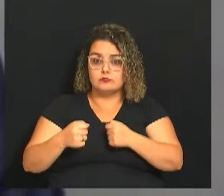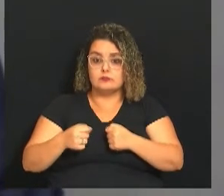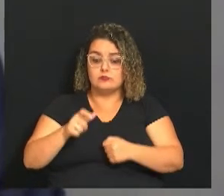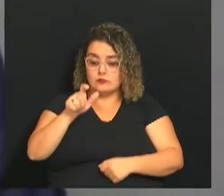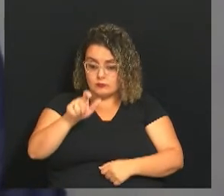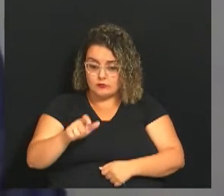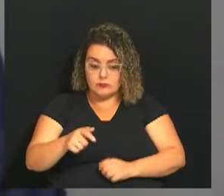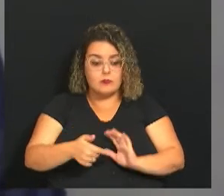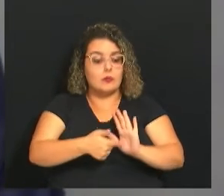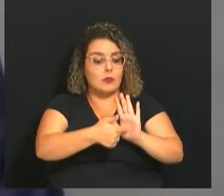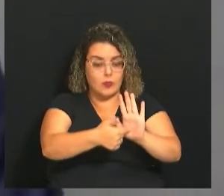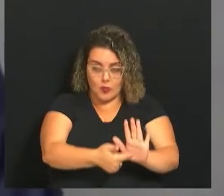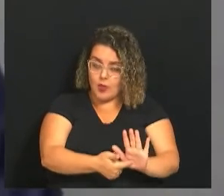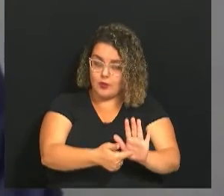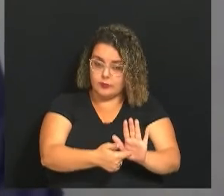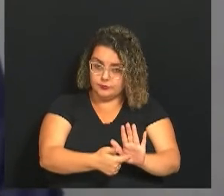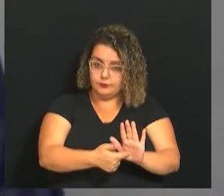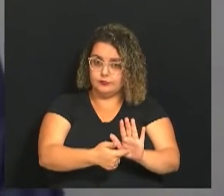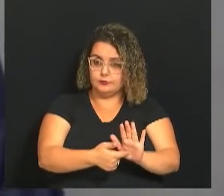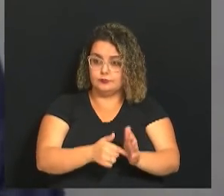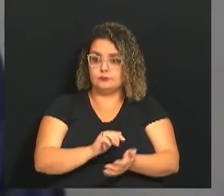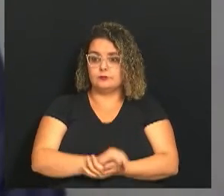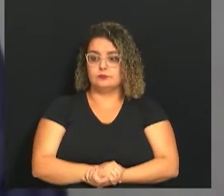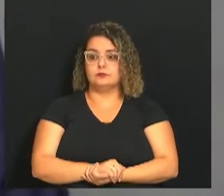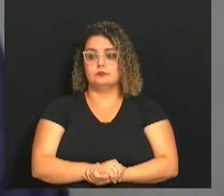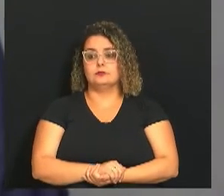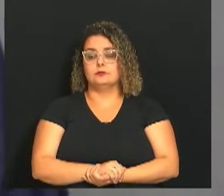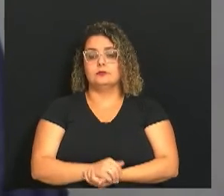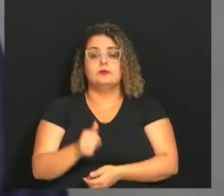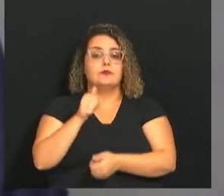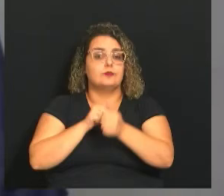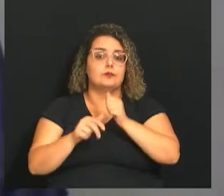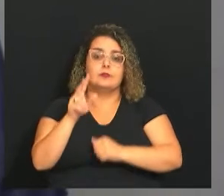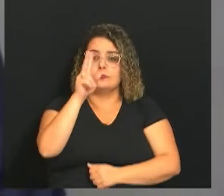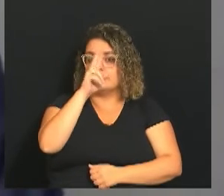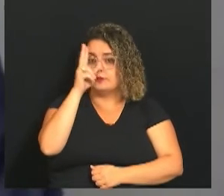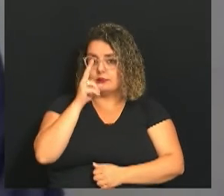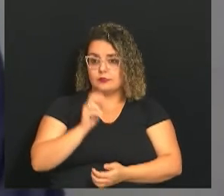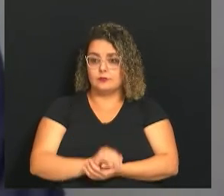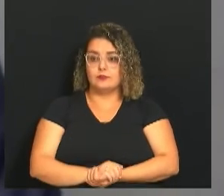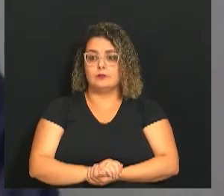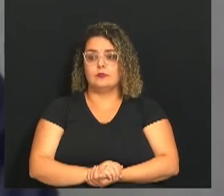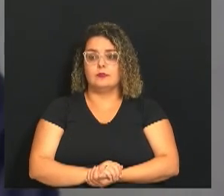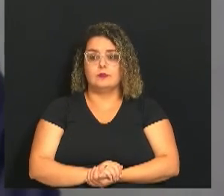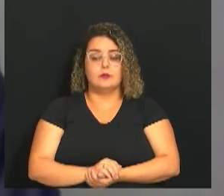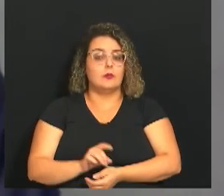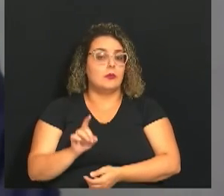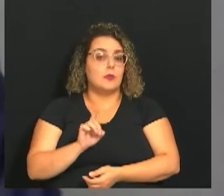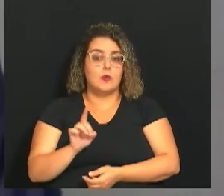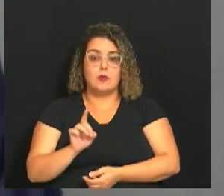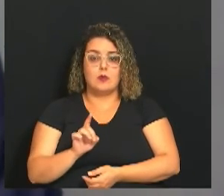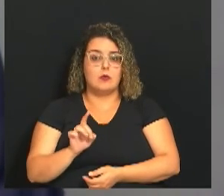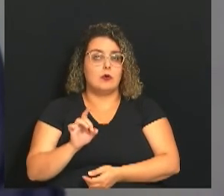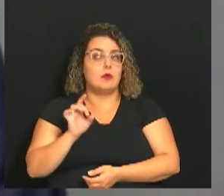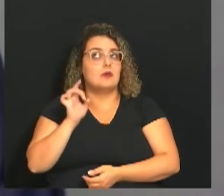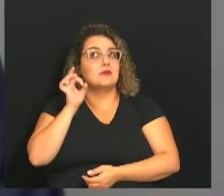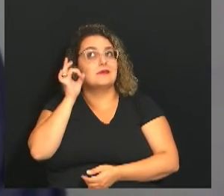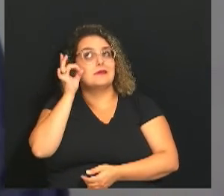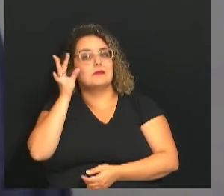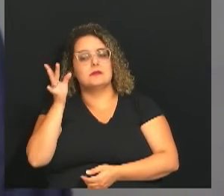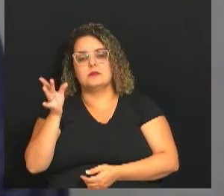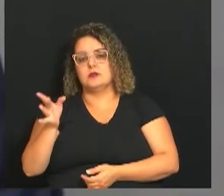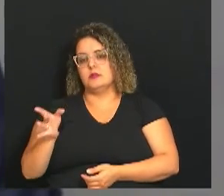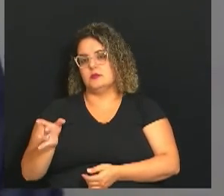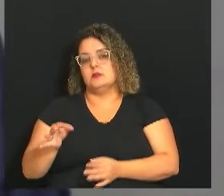que o consumo de álcool não é tão tranquilo como todo mundo entende. Porque